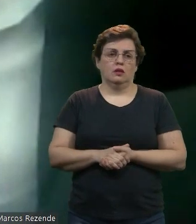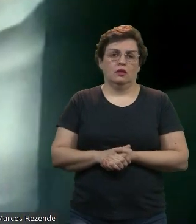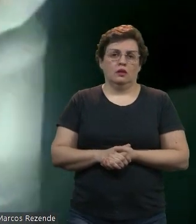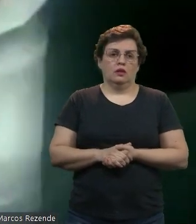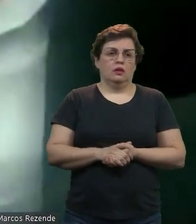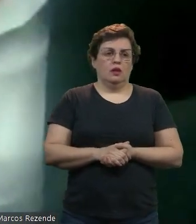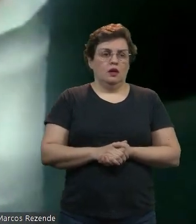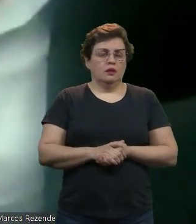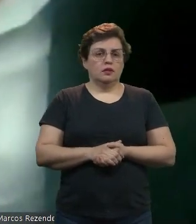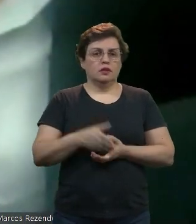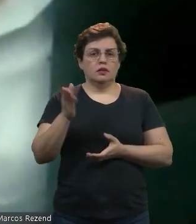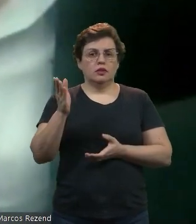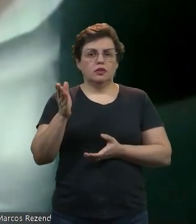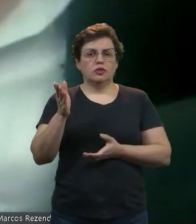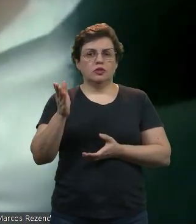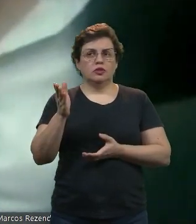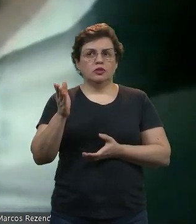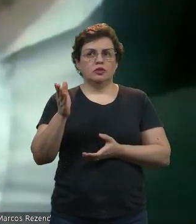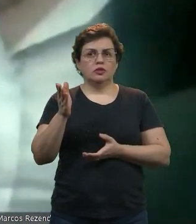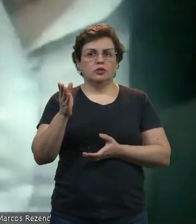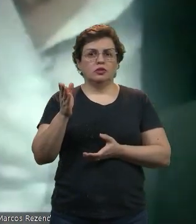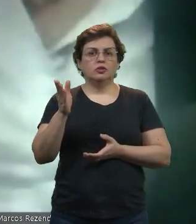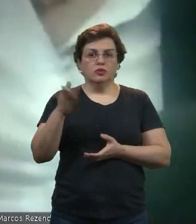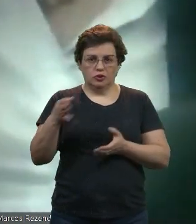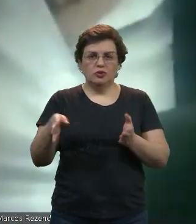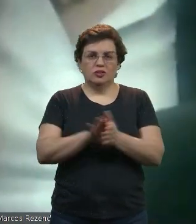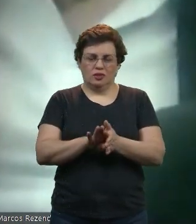já parece-me que ela já está entrando, entrou.